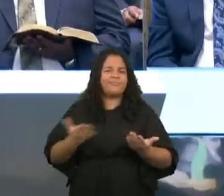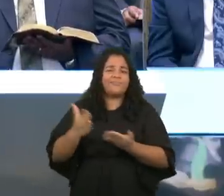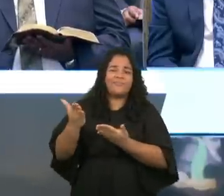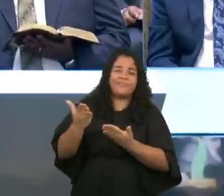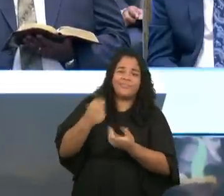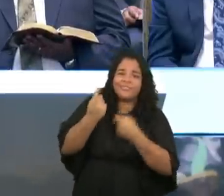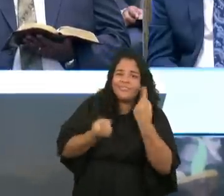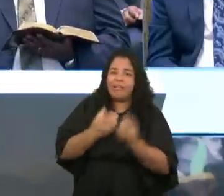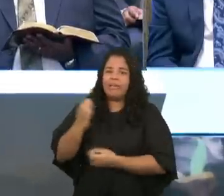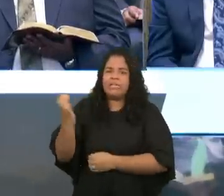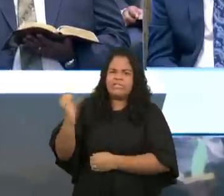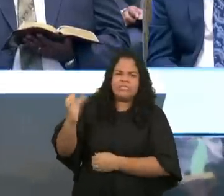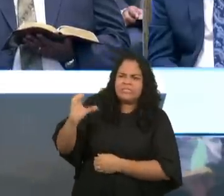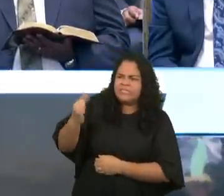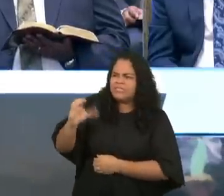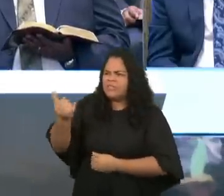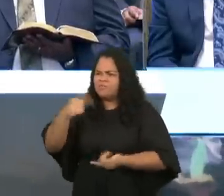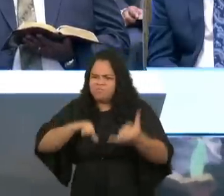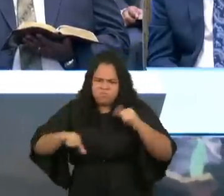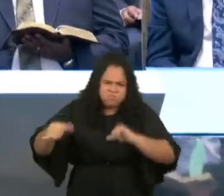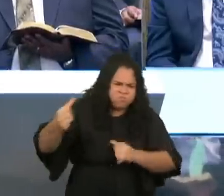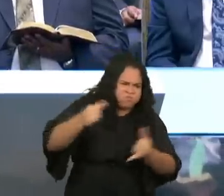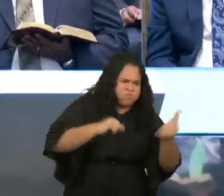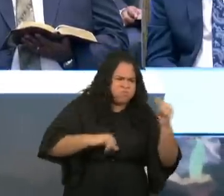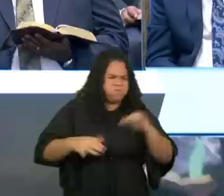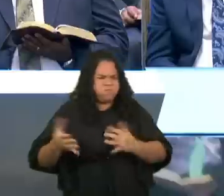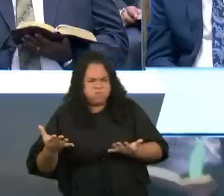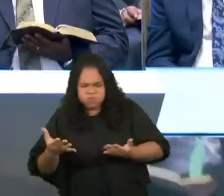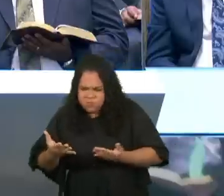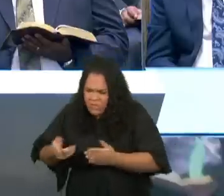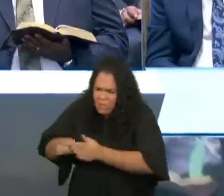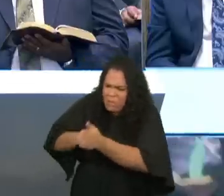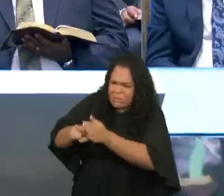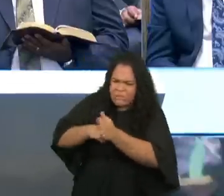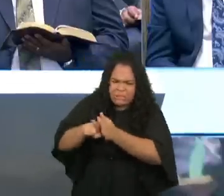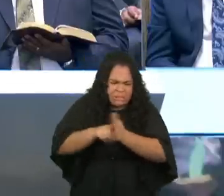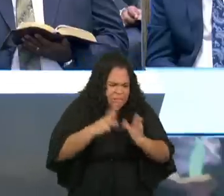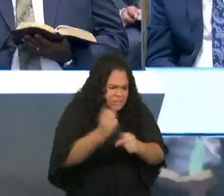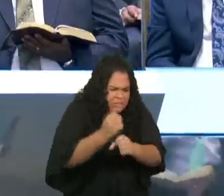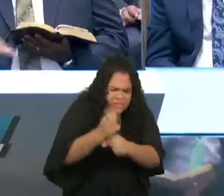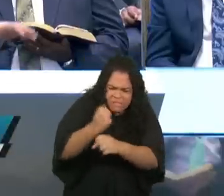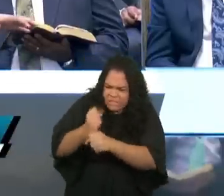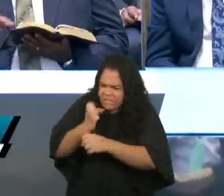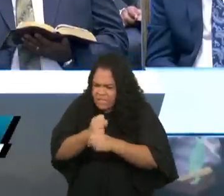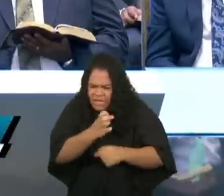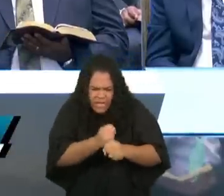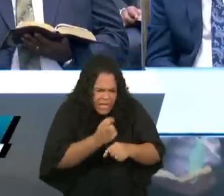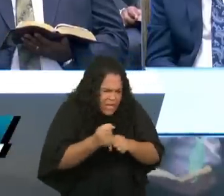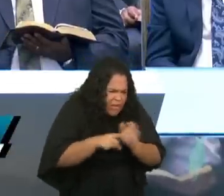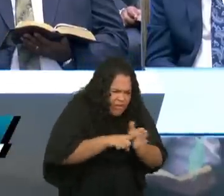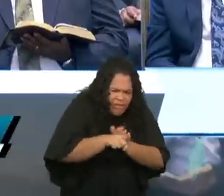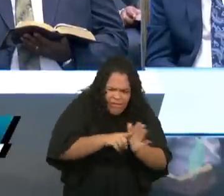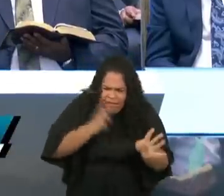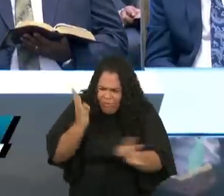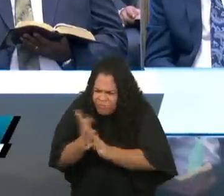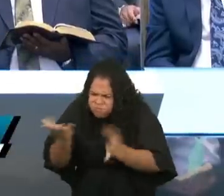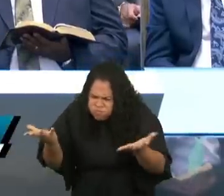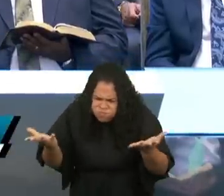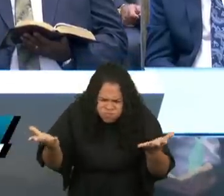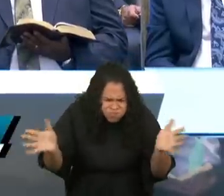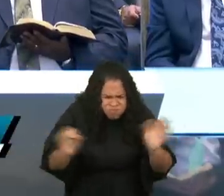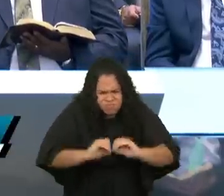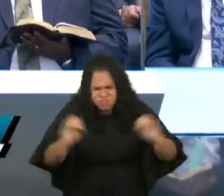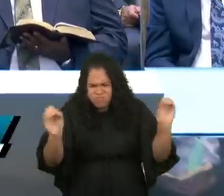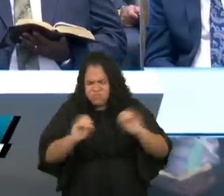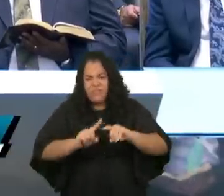as encontram. Os físicos fazem cálculos e não conseguem descobrir a causa. Mas Jeremias,